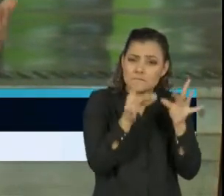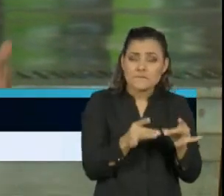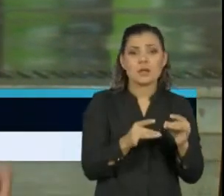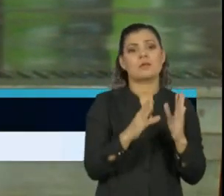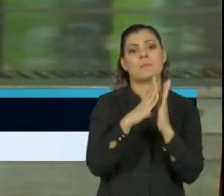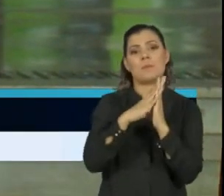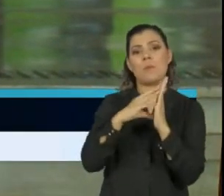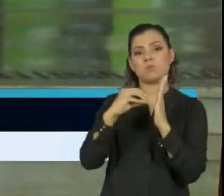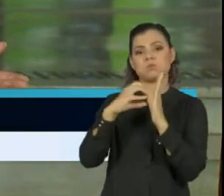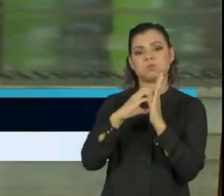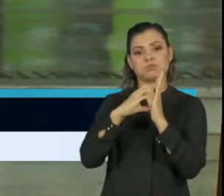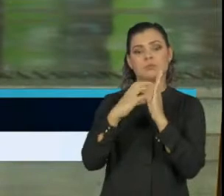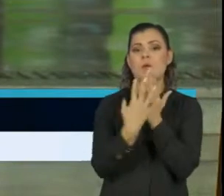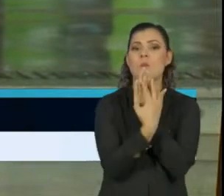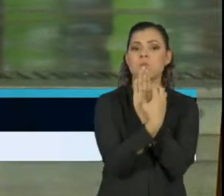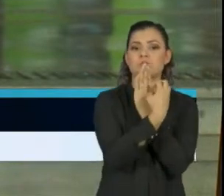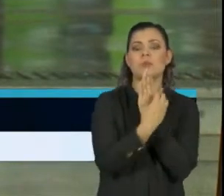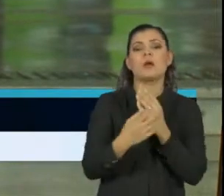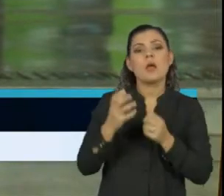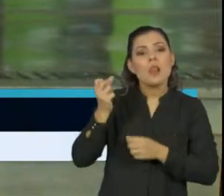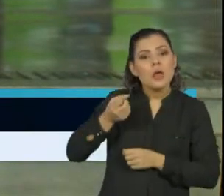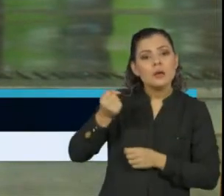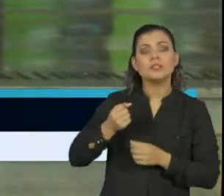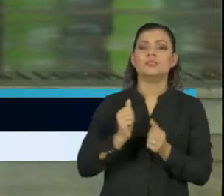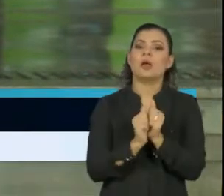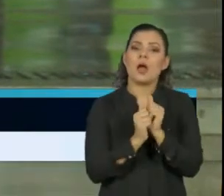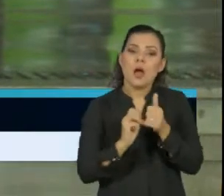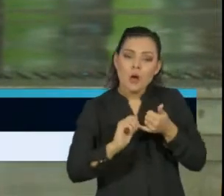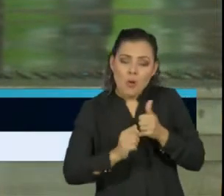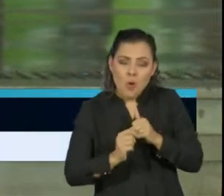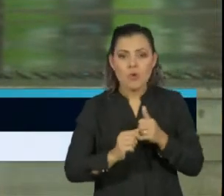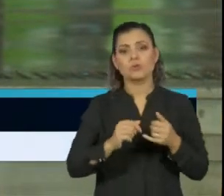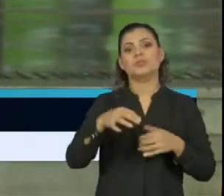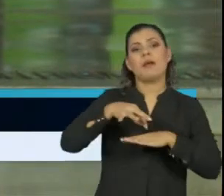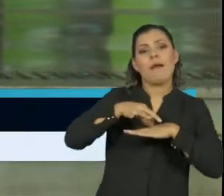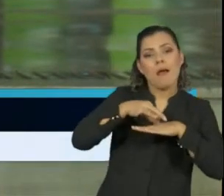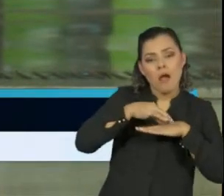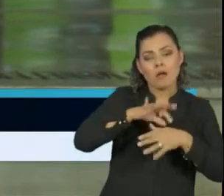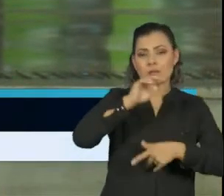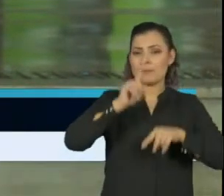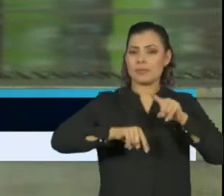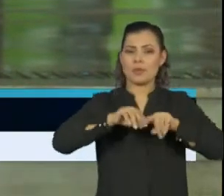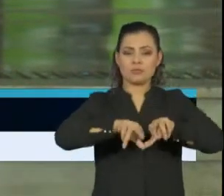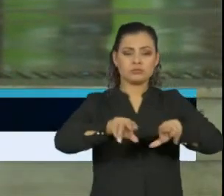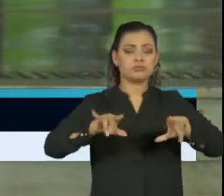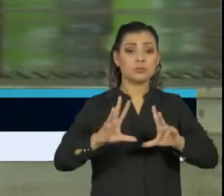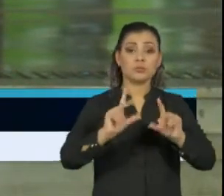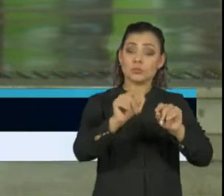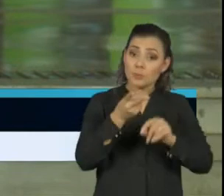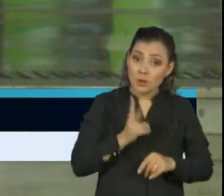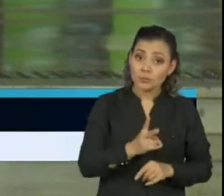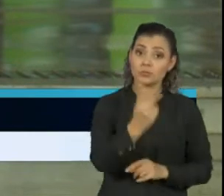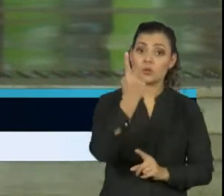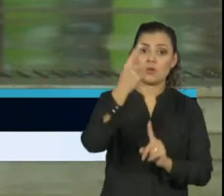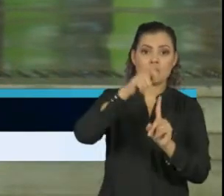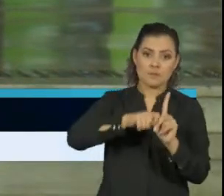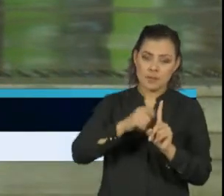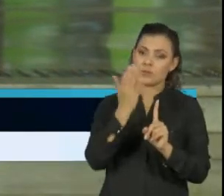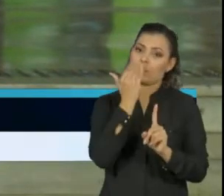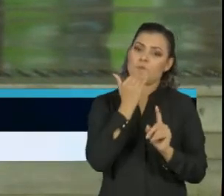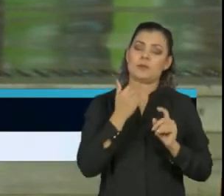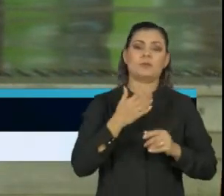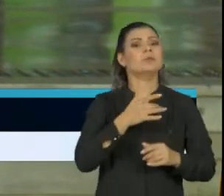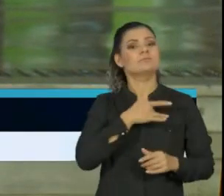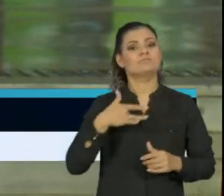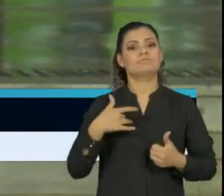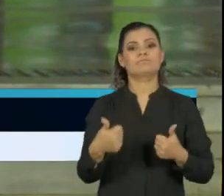como leite, grãos, carnes e todos os produtos, para manter por um mês uma